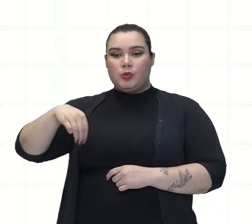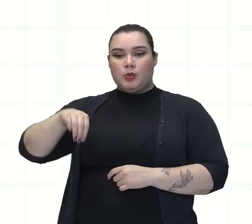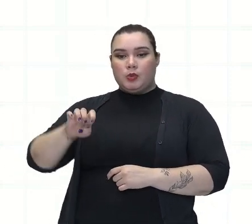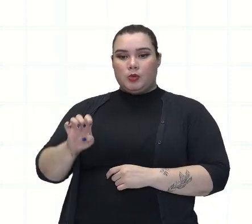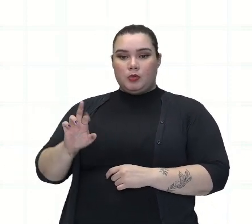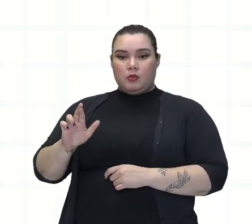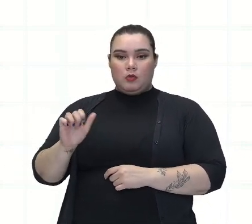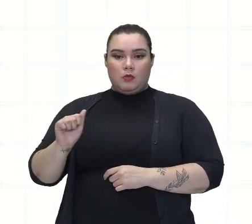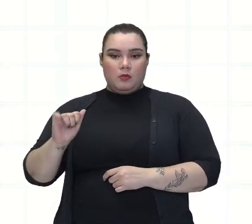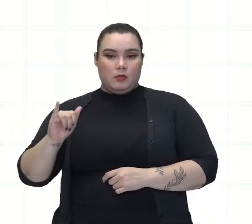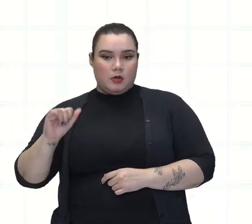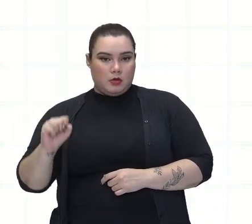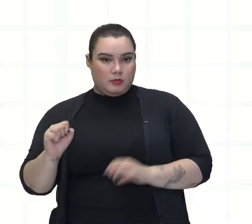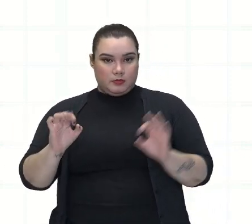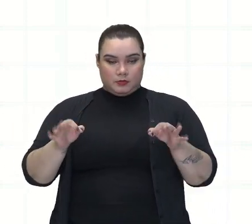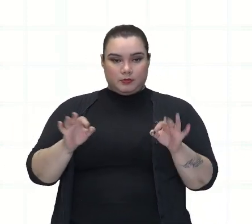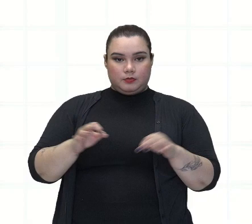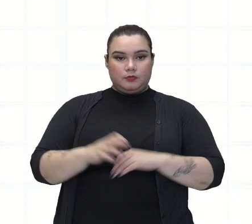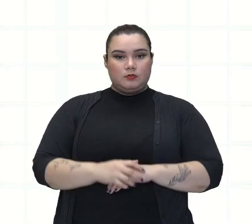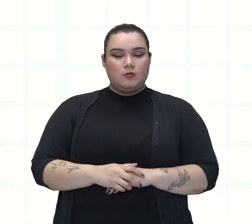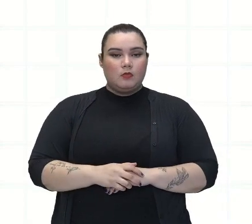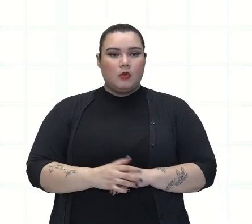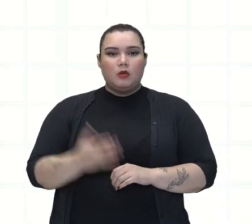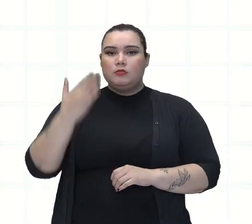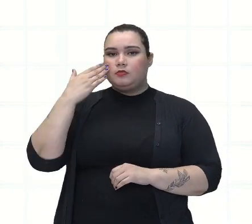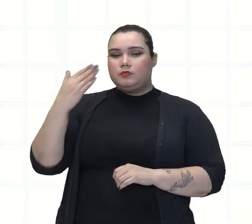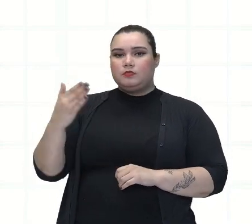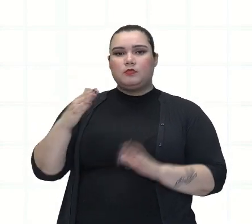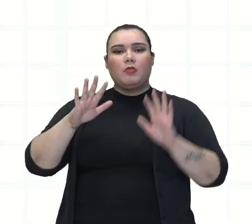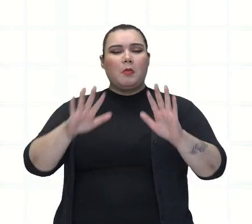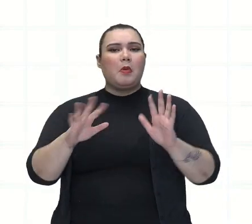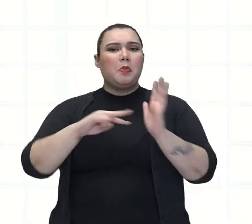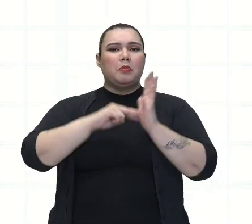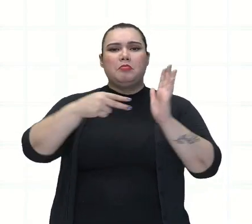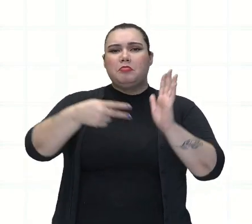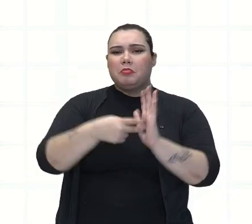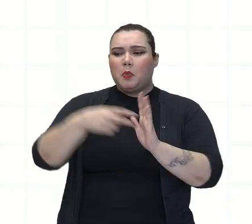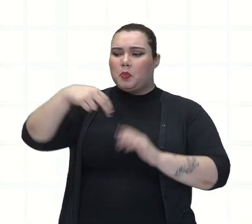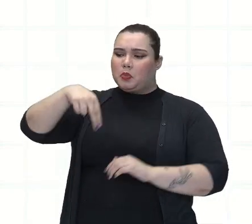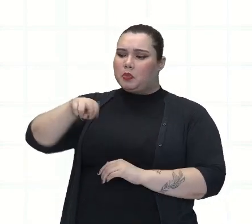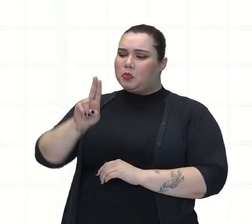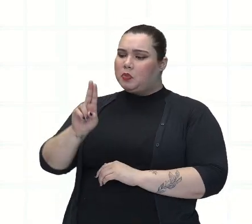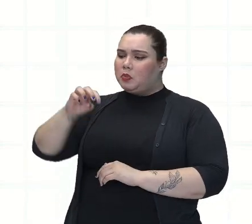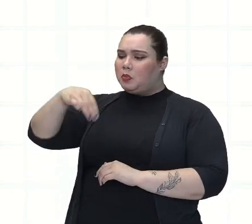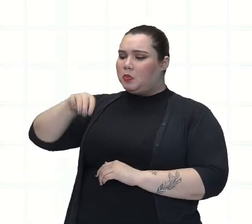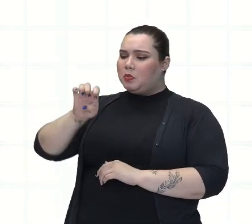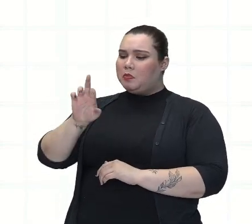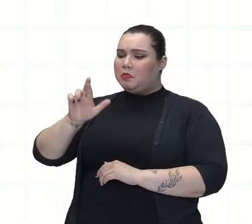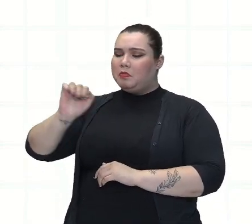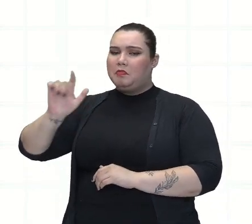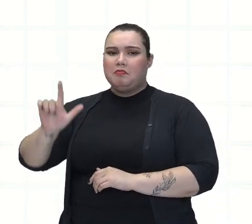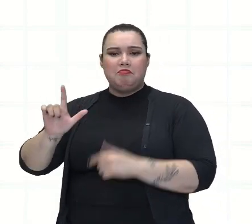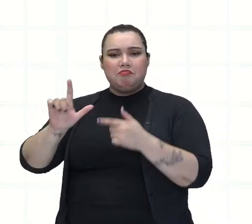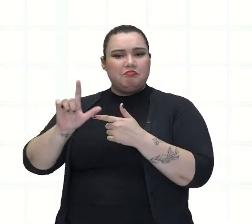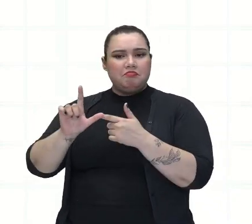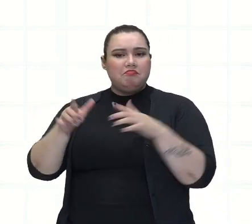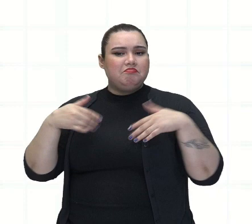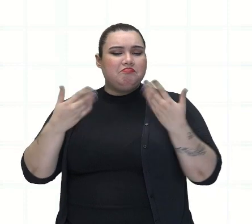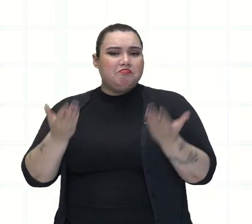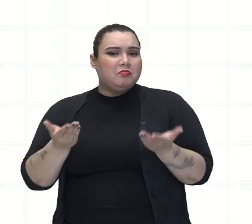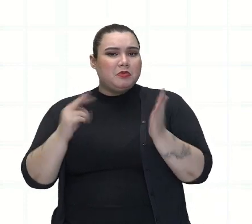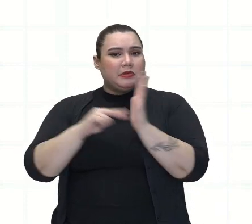certo? Prossigamos. Mas o que seria numeral? Vamos ver aí o